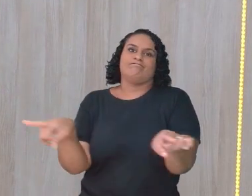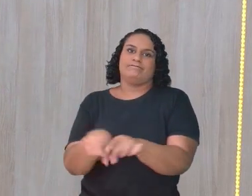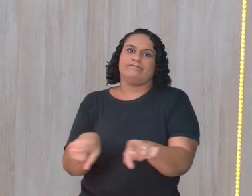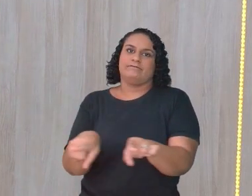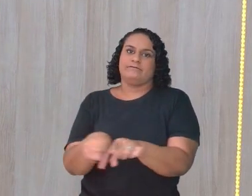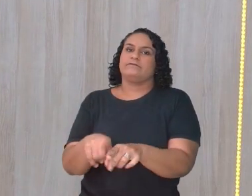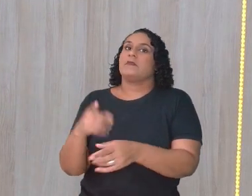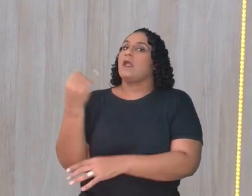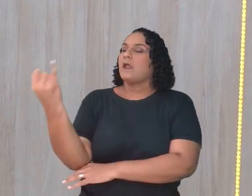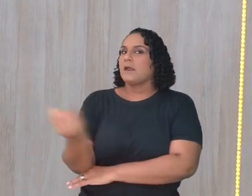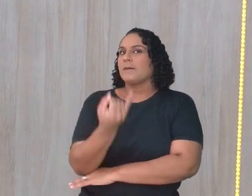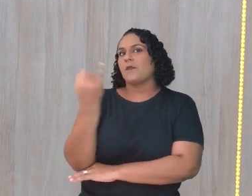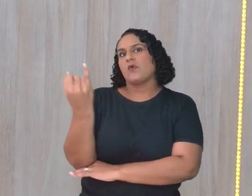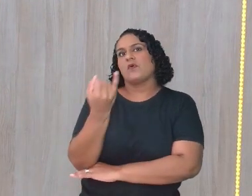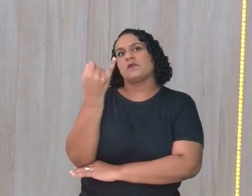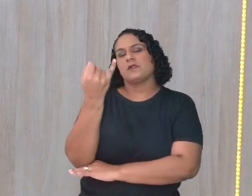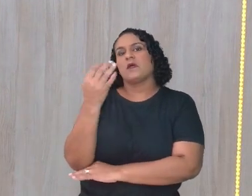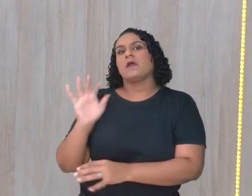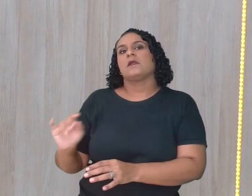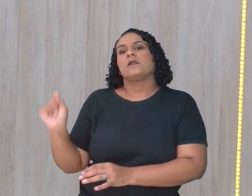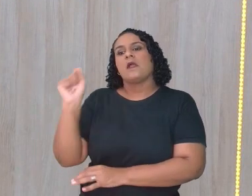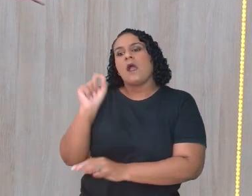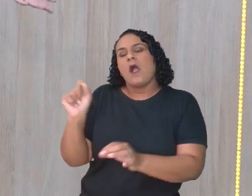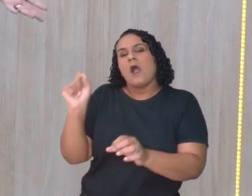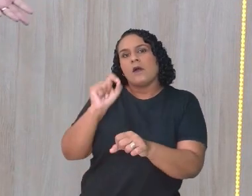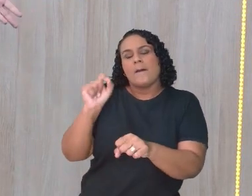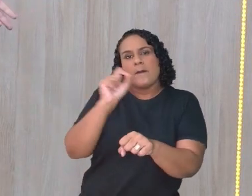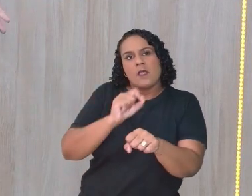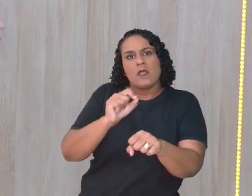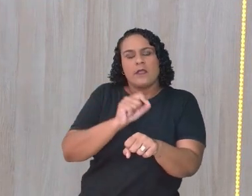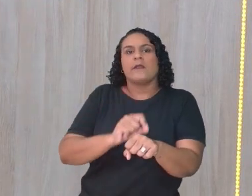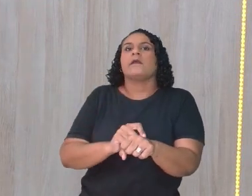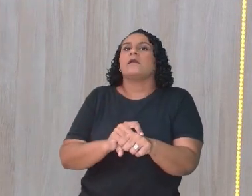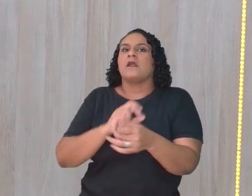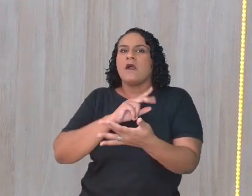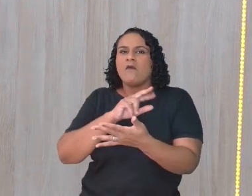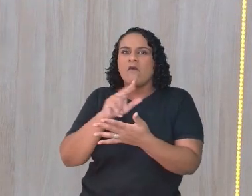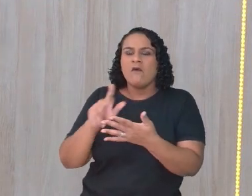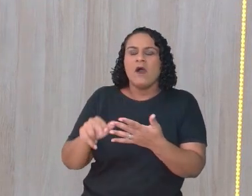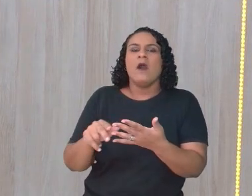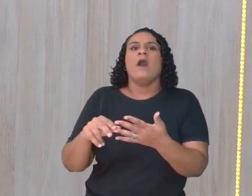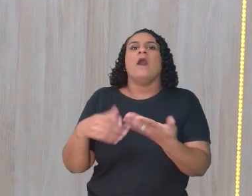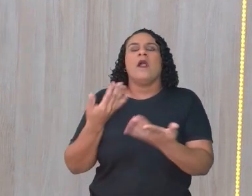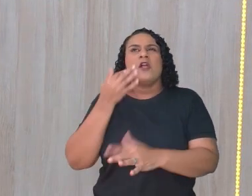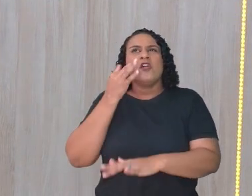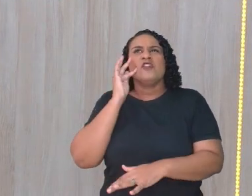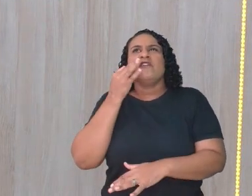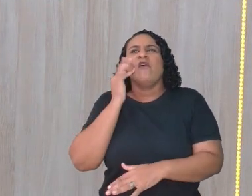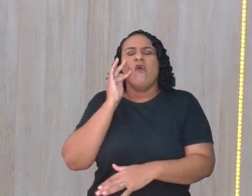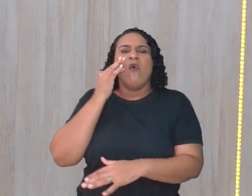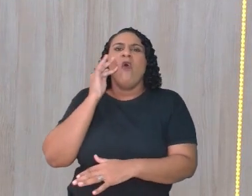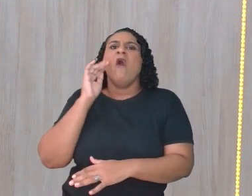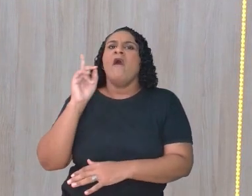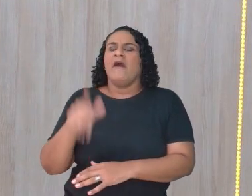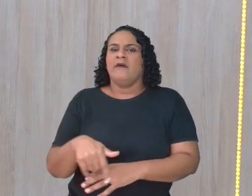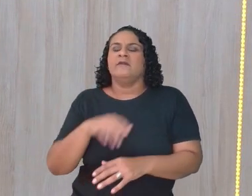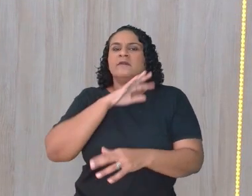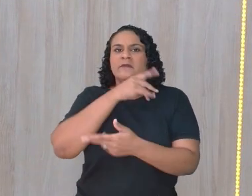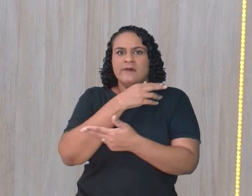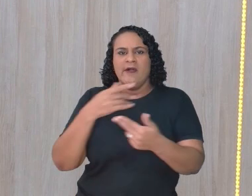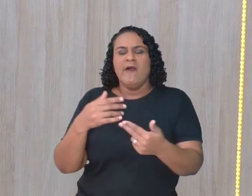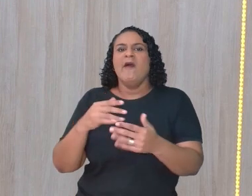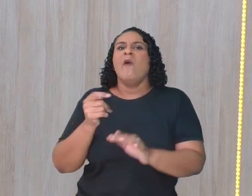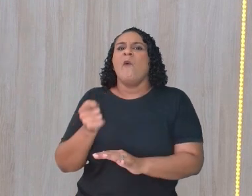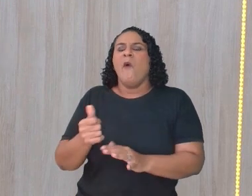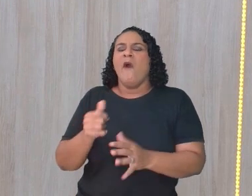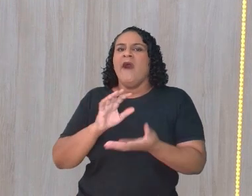a abelha, né? A abelha é importante para vários tipos de polinização, e nós sabemos que são animais que estão em